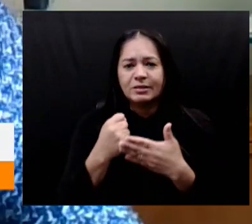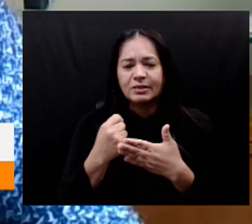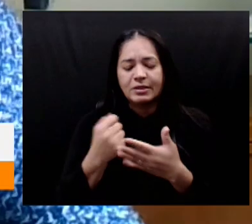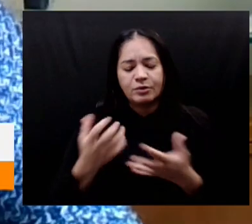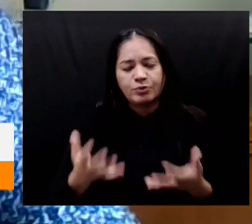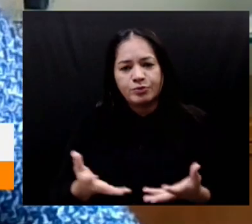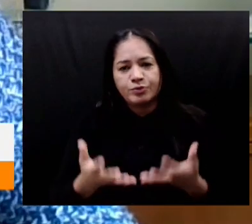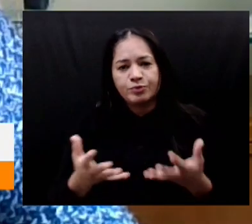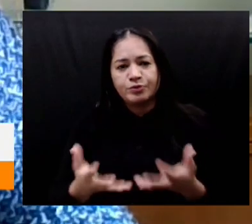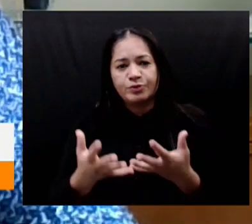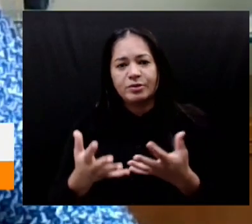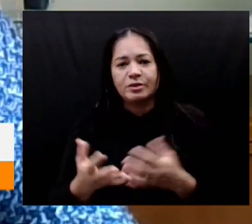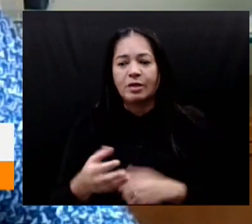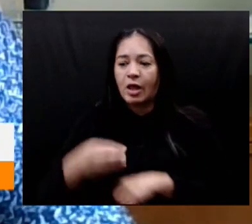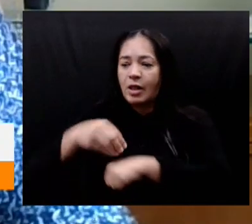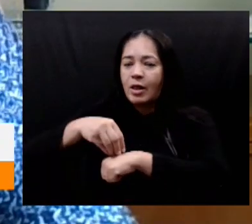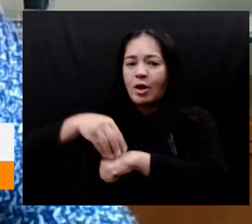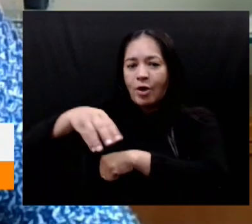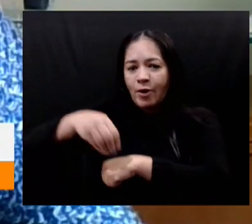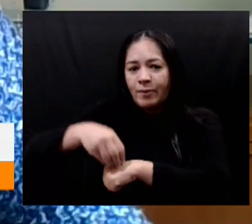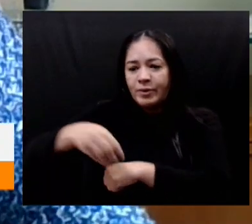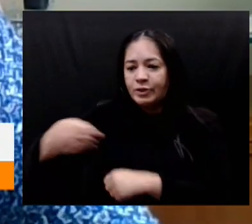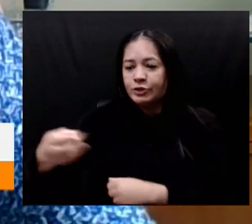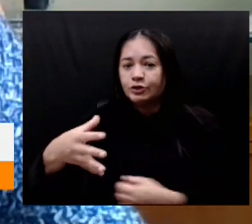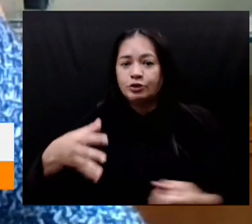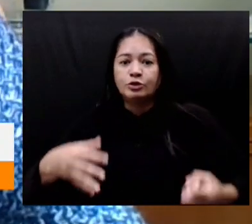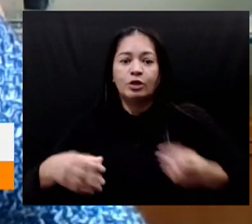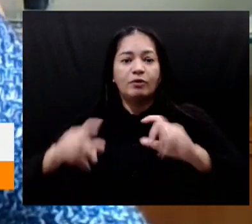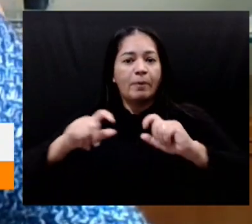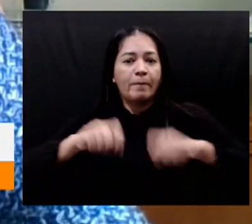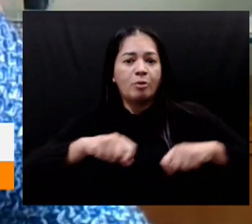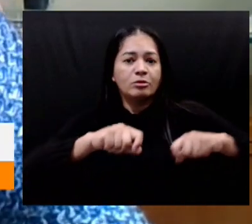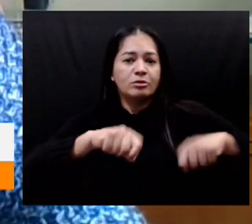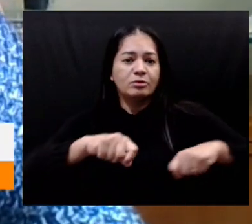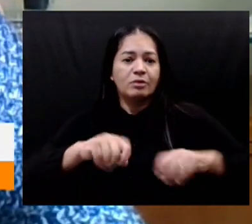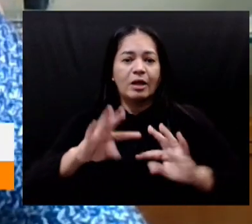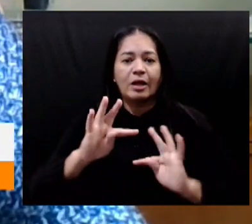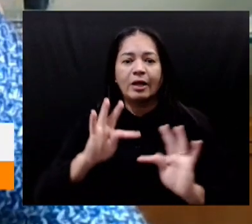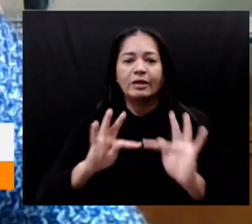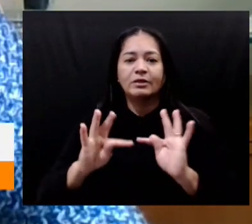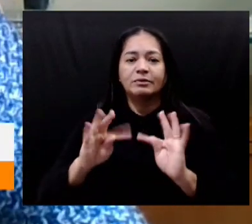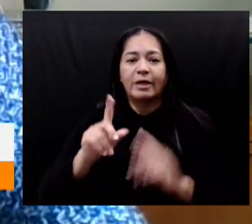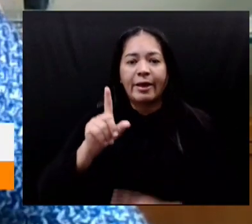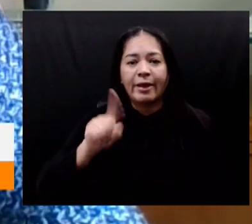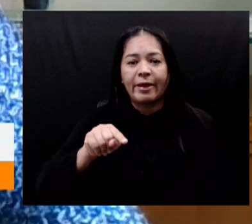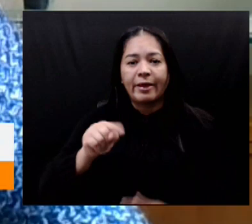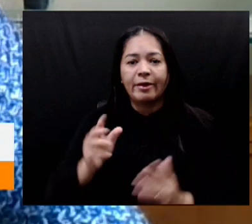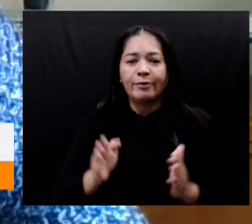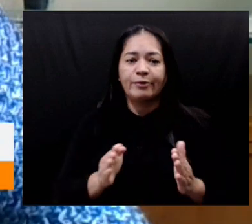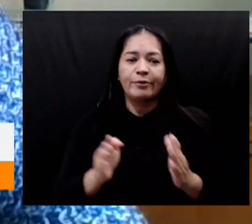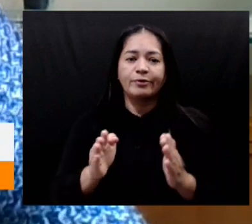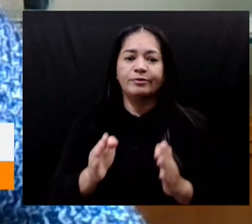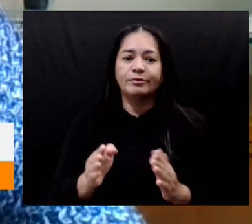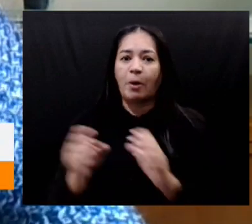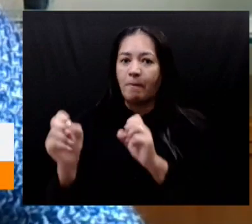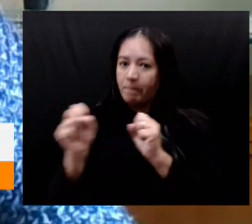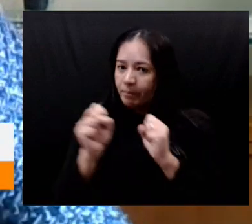sugerir à pessoa novas possibilidades. A terapia é um caminho e muito poderoso, eu diria.